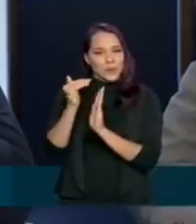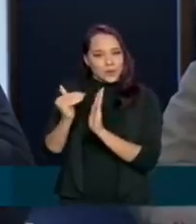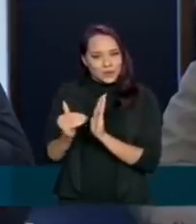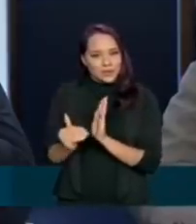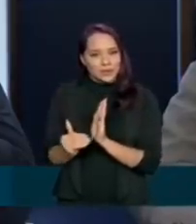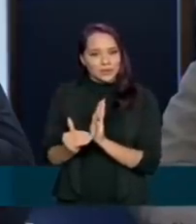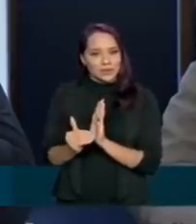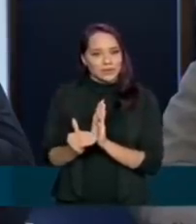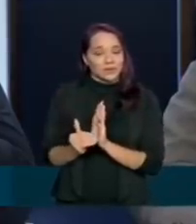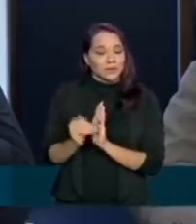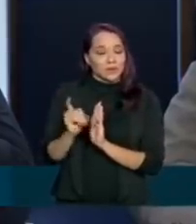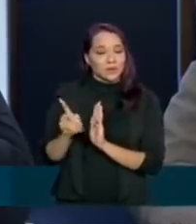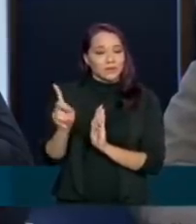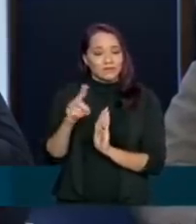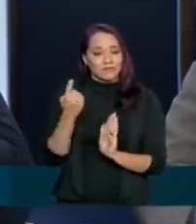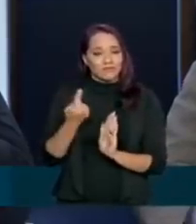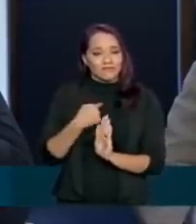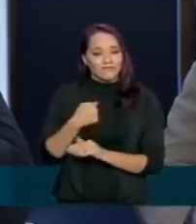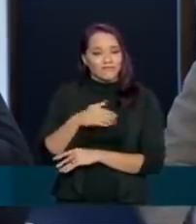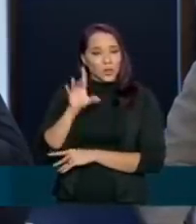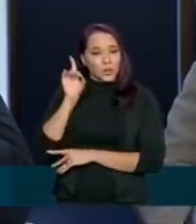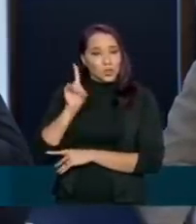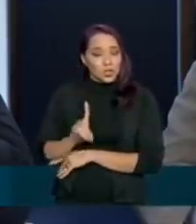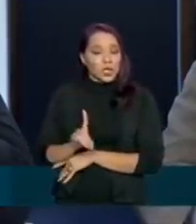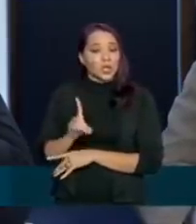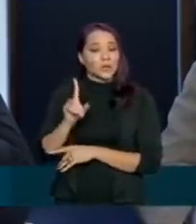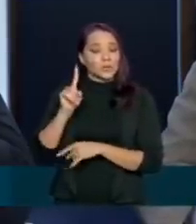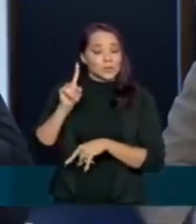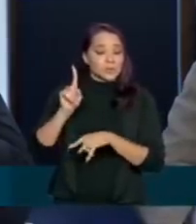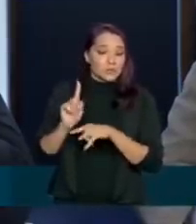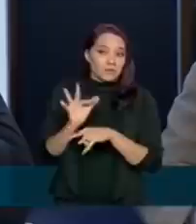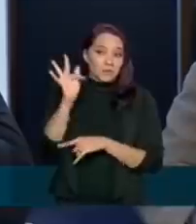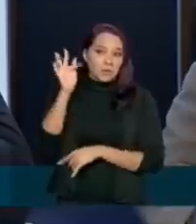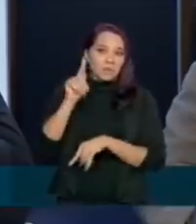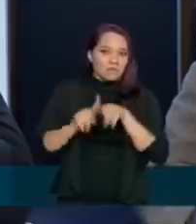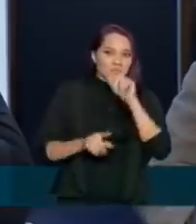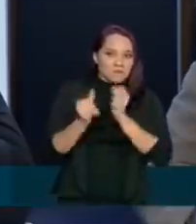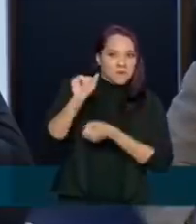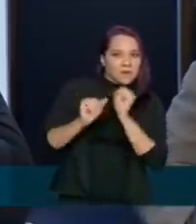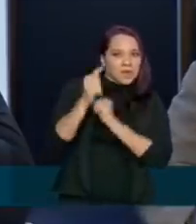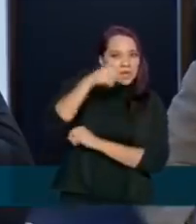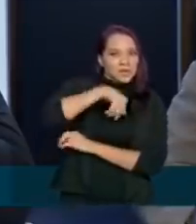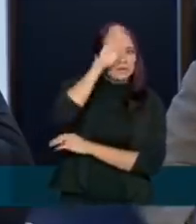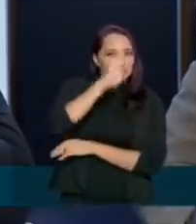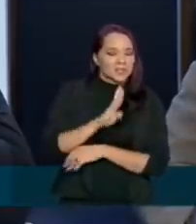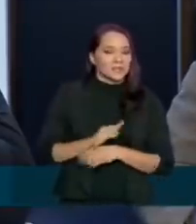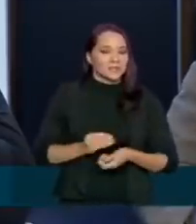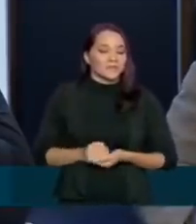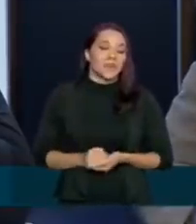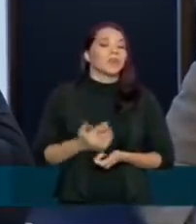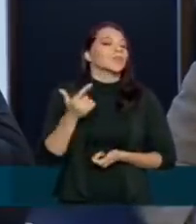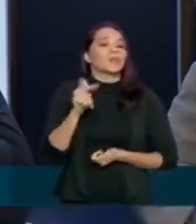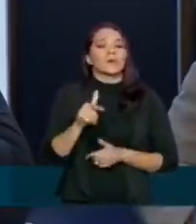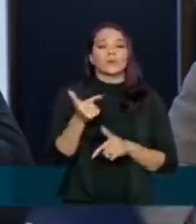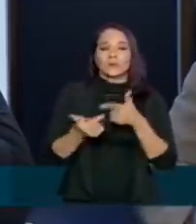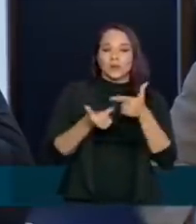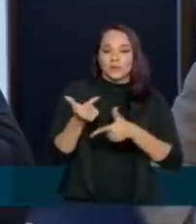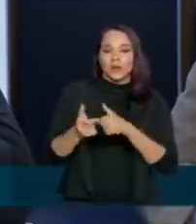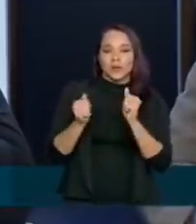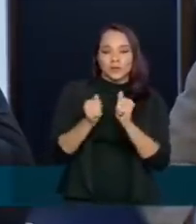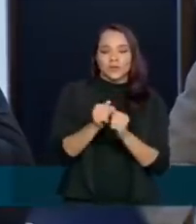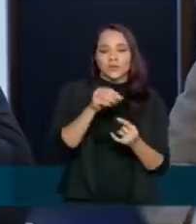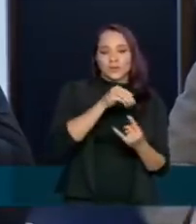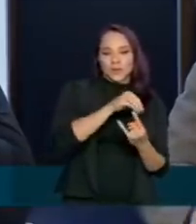tenha o direito até de produzi-la no Brasil. Isso faz parte de um outro grande trabalho, junto com a